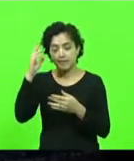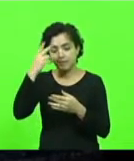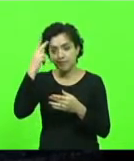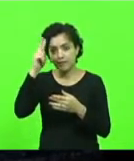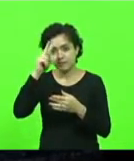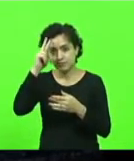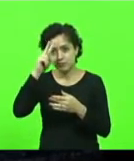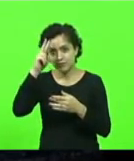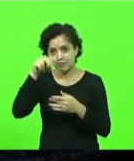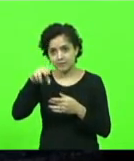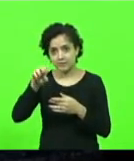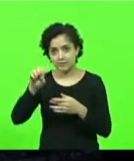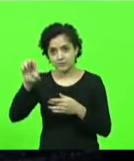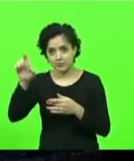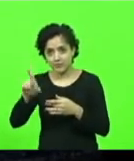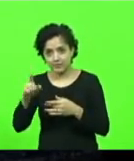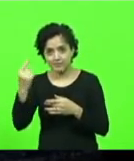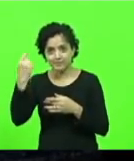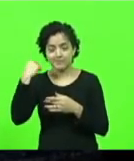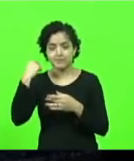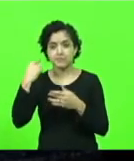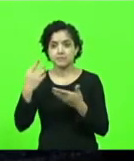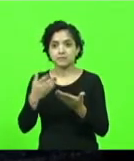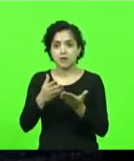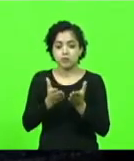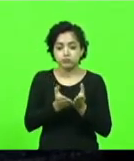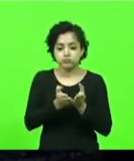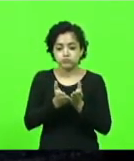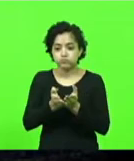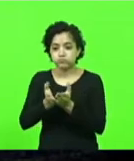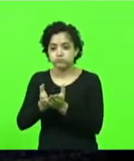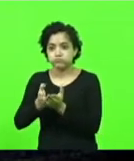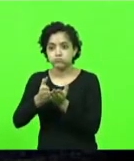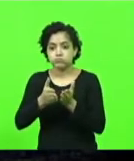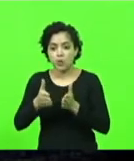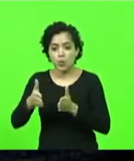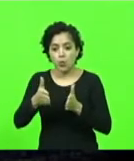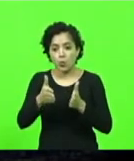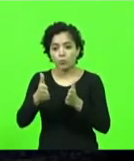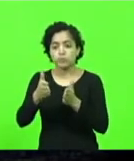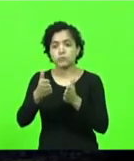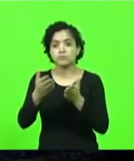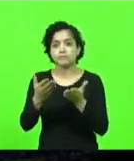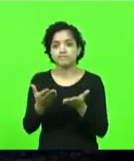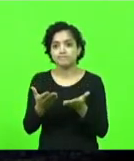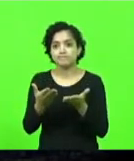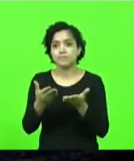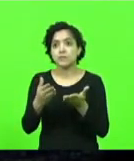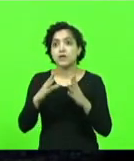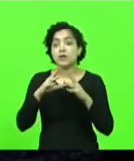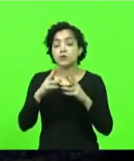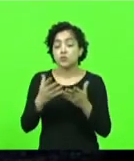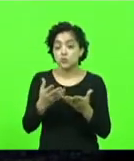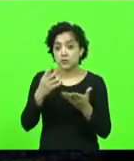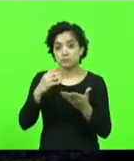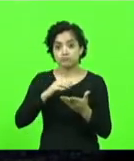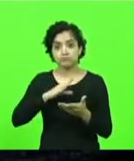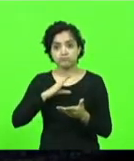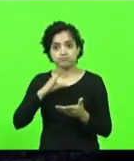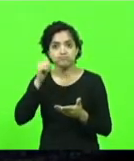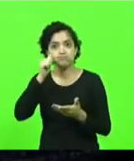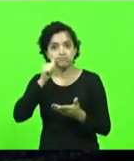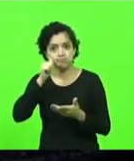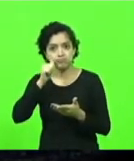às vezes à Deriva num Barquinho sem rumo à mercê da Maré toda mulher que tem a coragem de